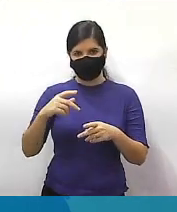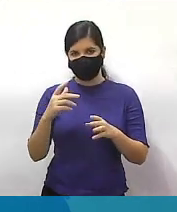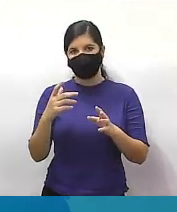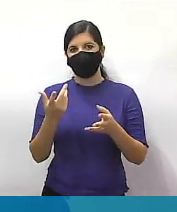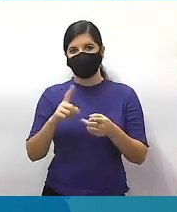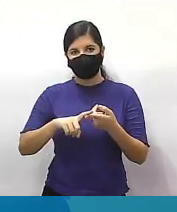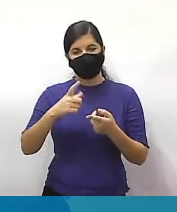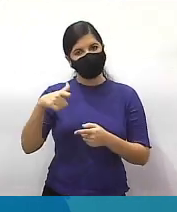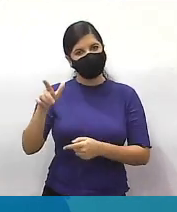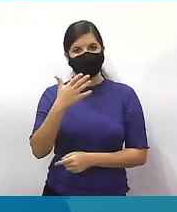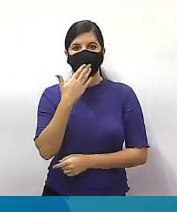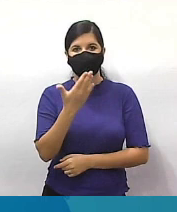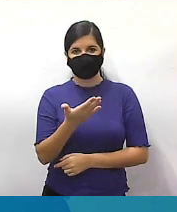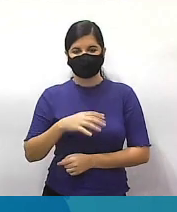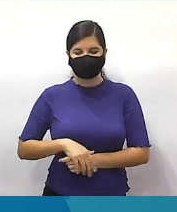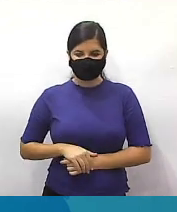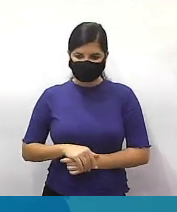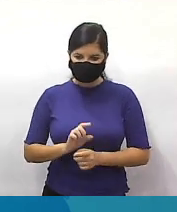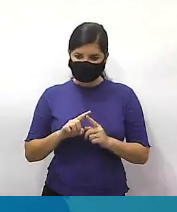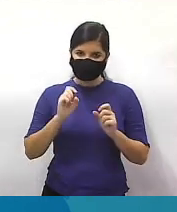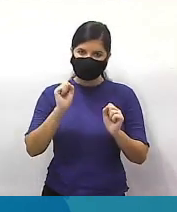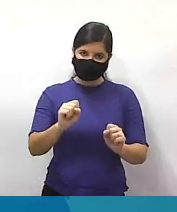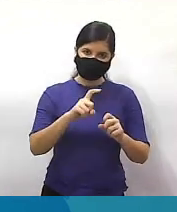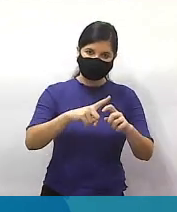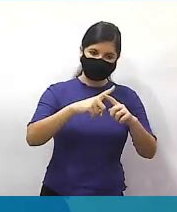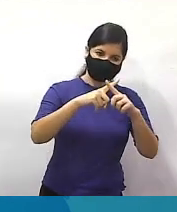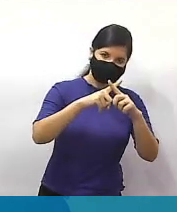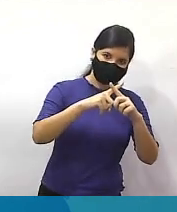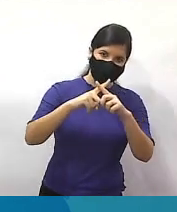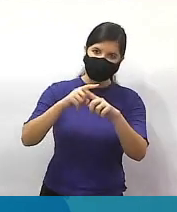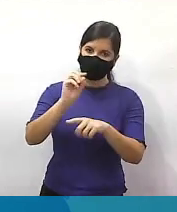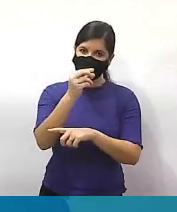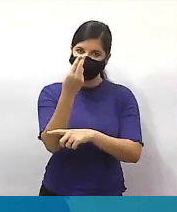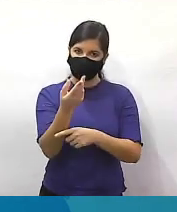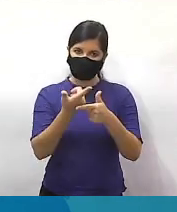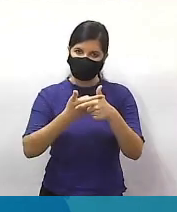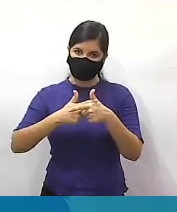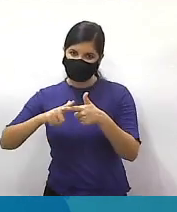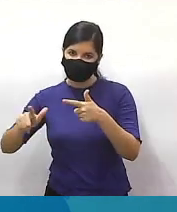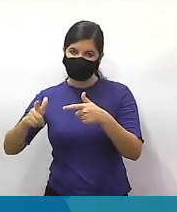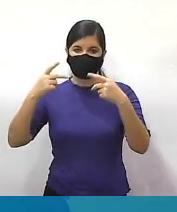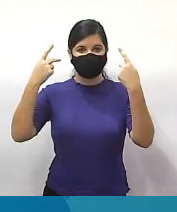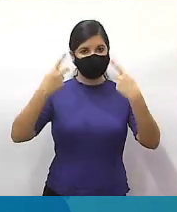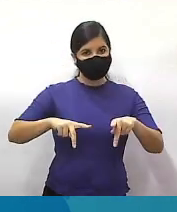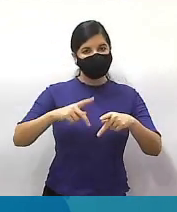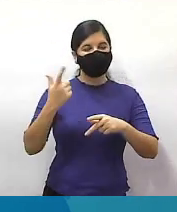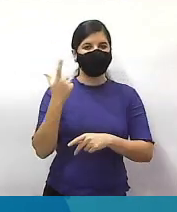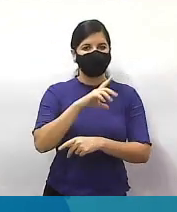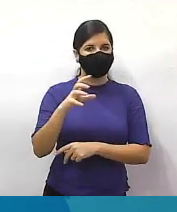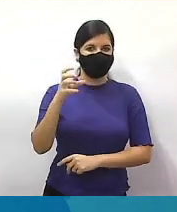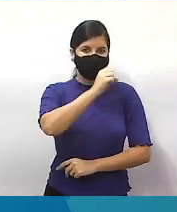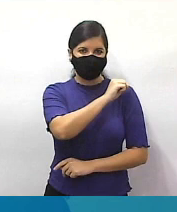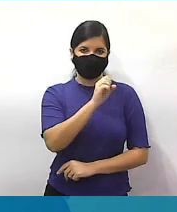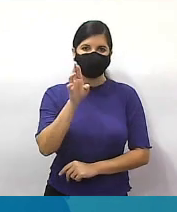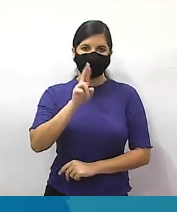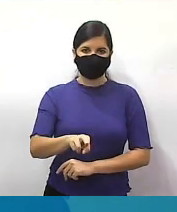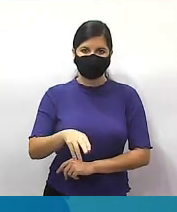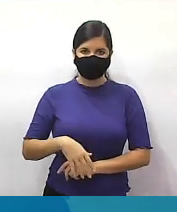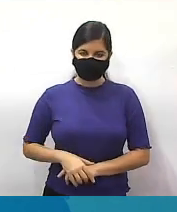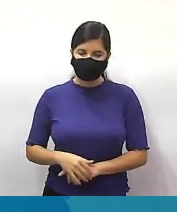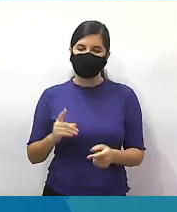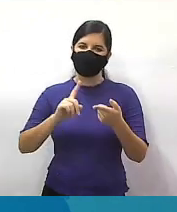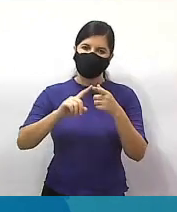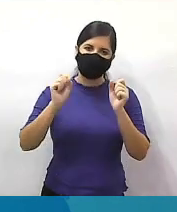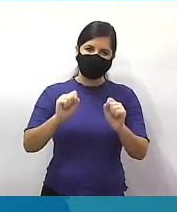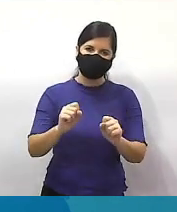Também outra opção. Então, usando múltiplos e divisores, a forma talvez seja mais rápida, mas você pode